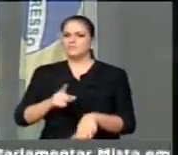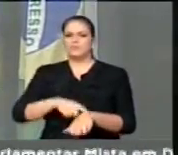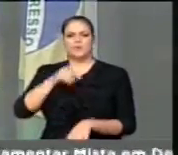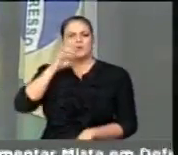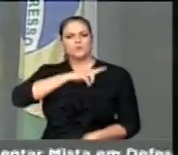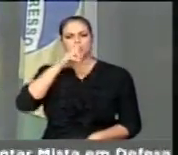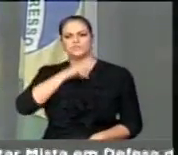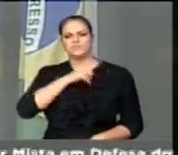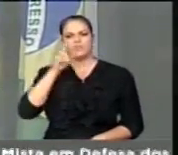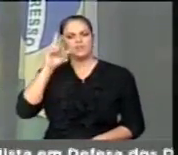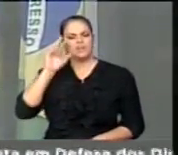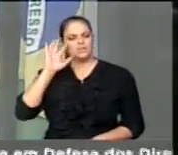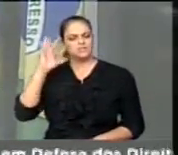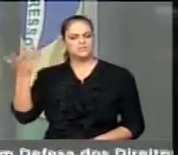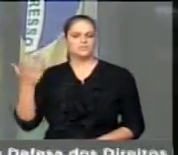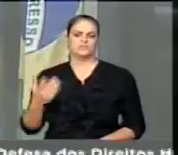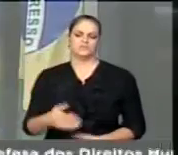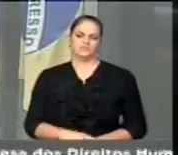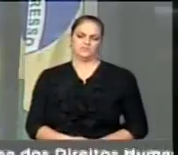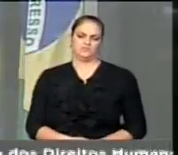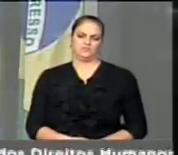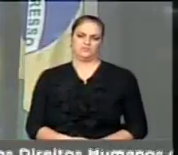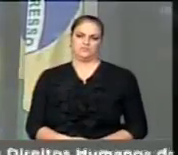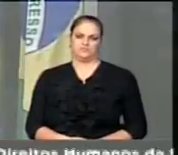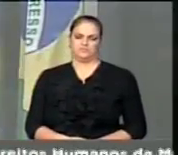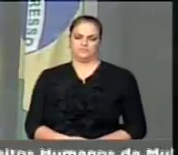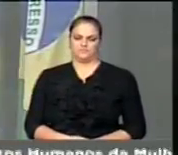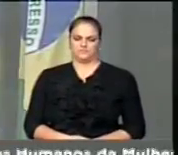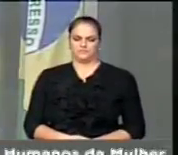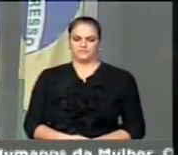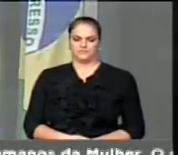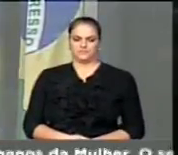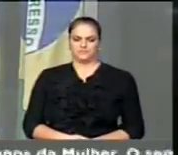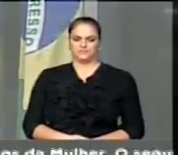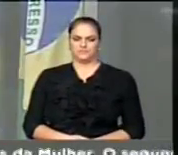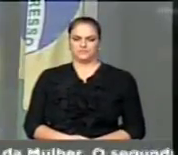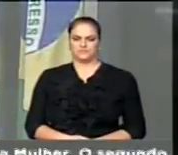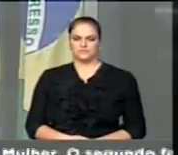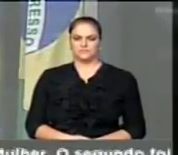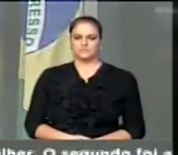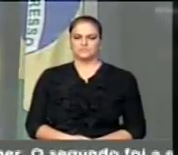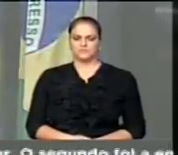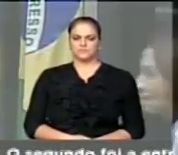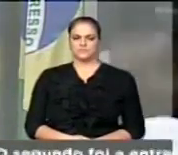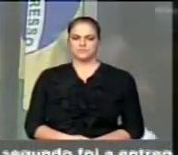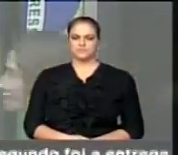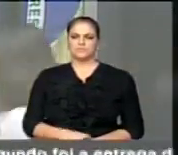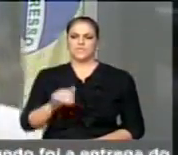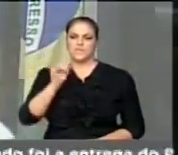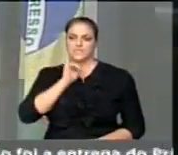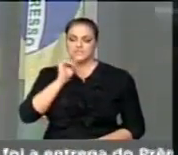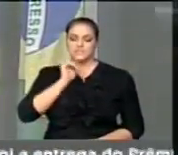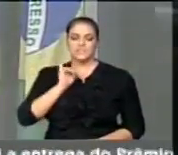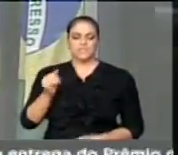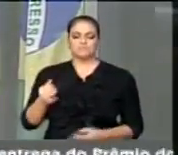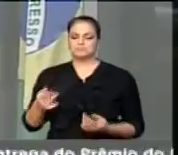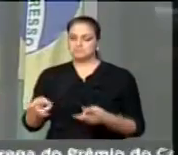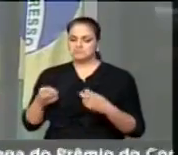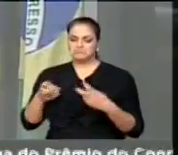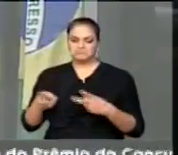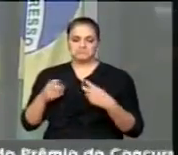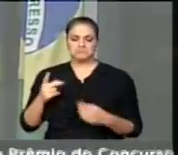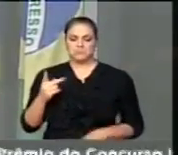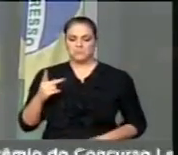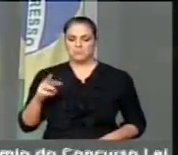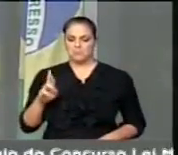medidas que possam retirar o nosso país deste momento. Eu cito a exploração do pré-sal por empresas com